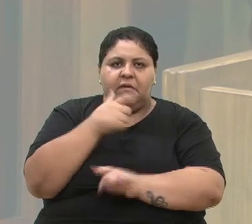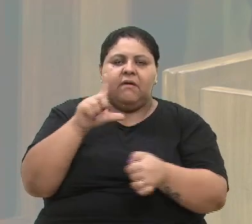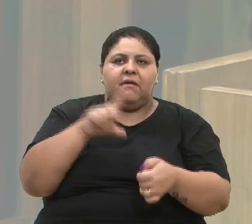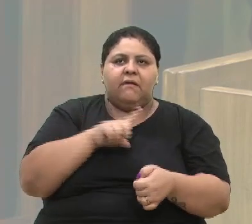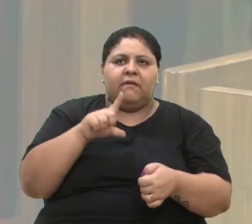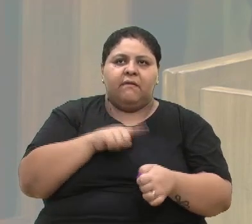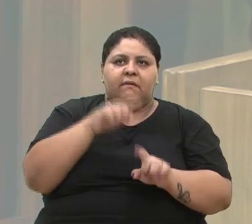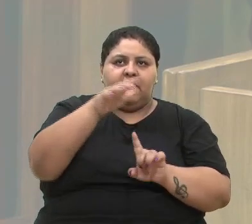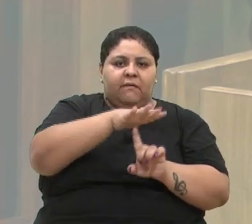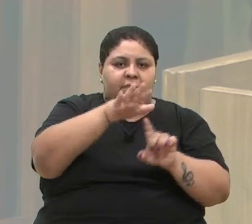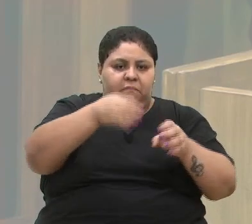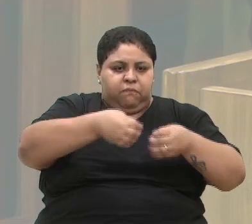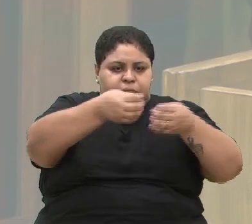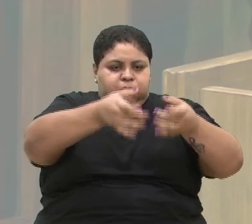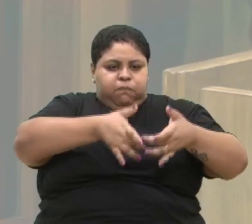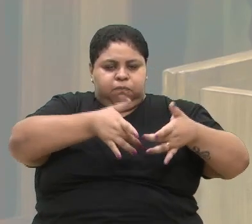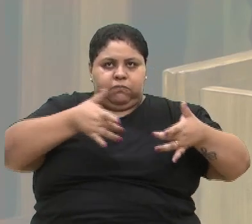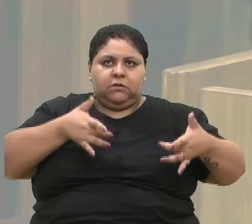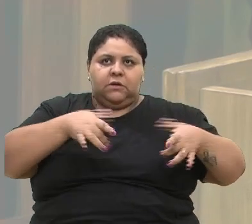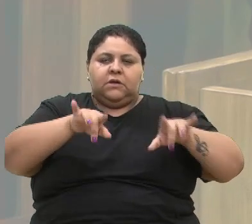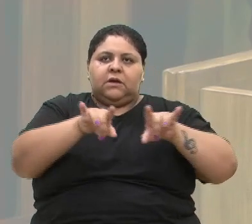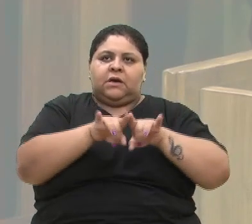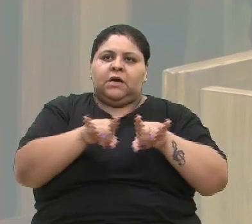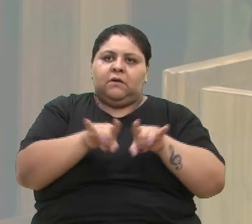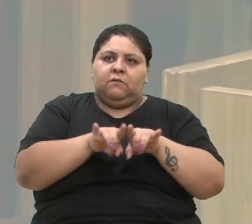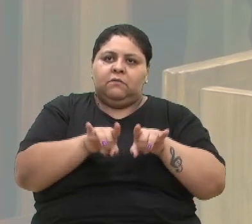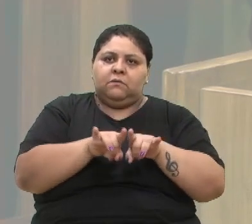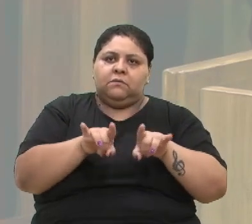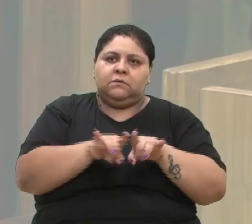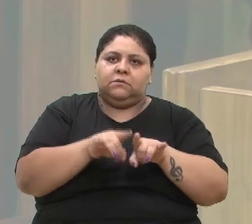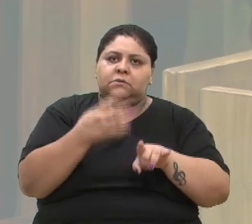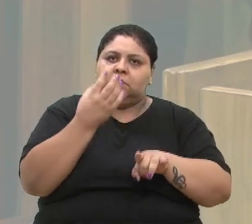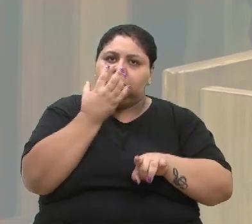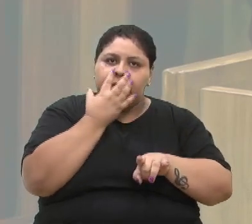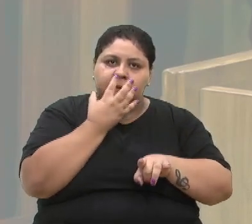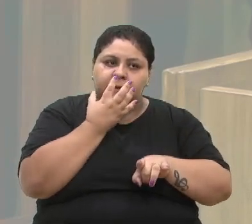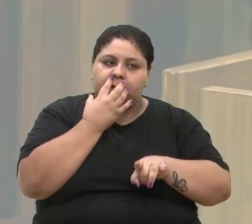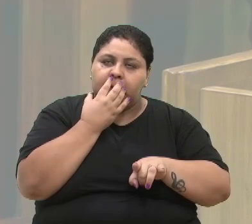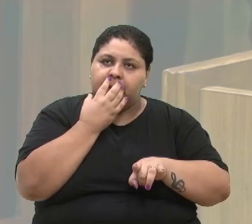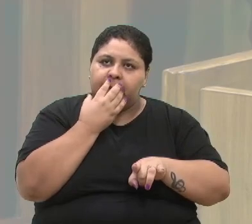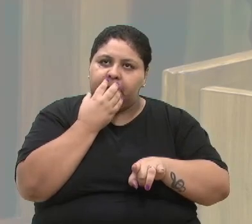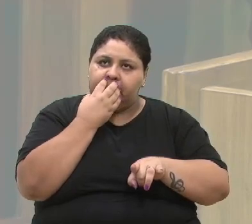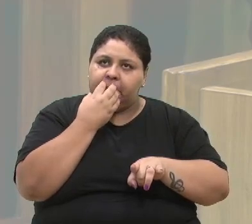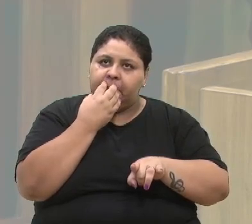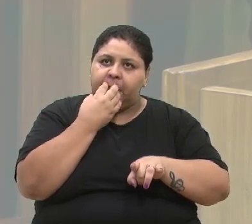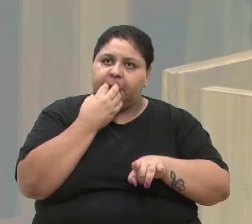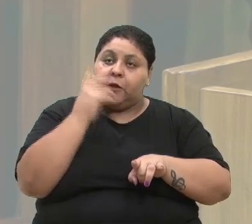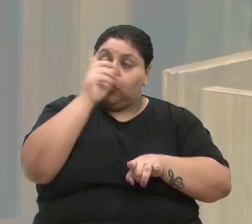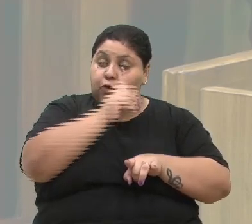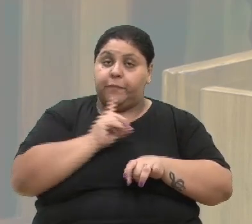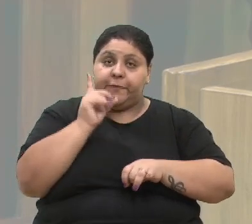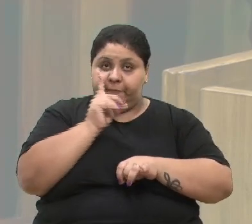de doações de cães ali na Maesa nesse domingo.